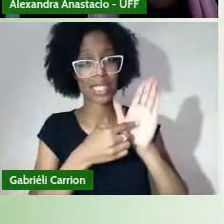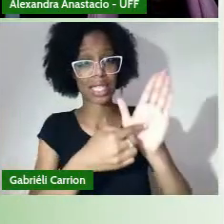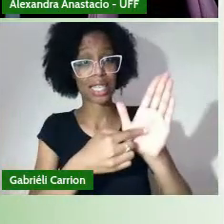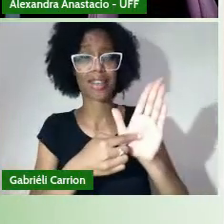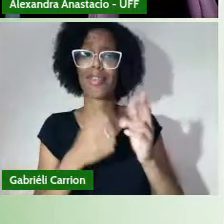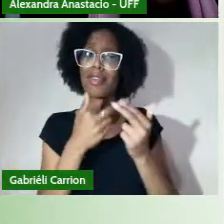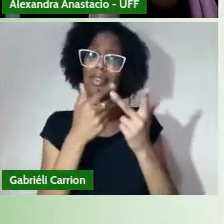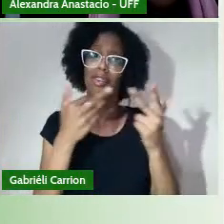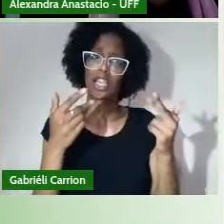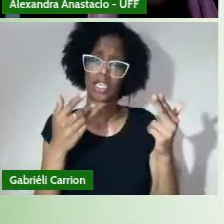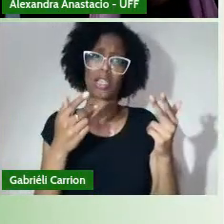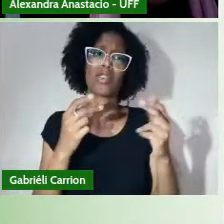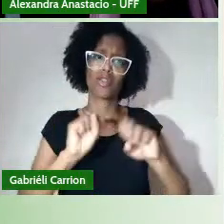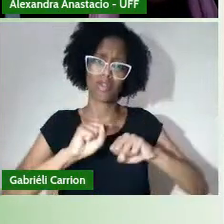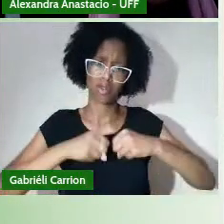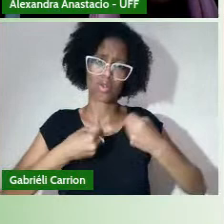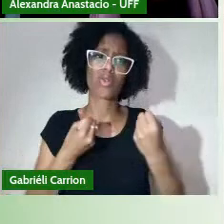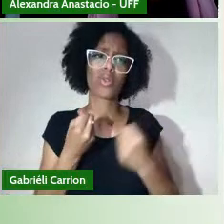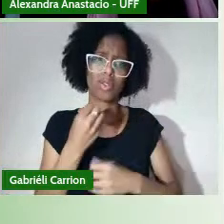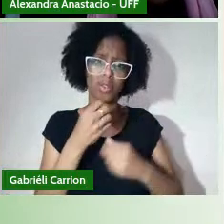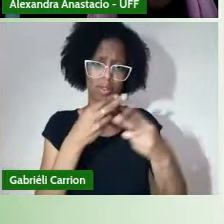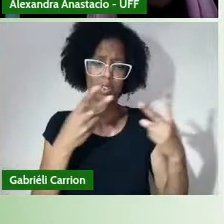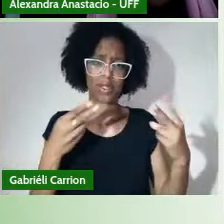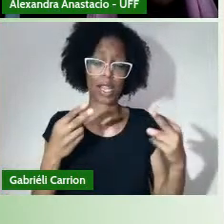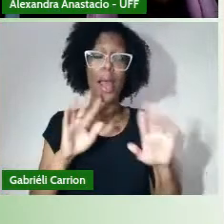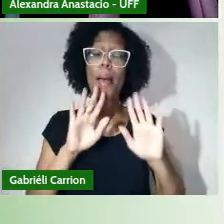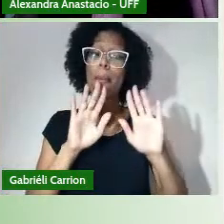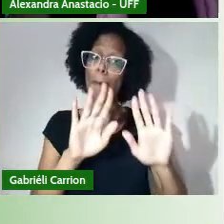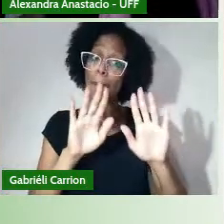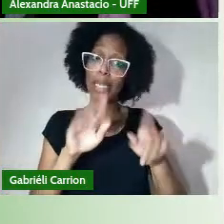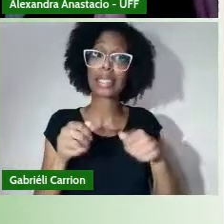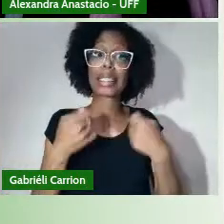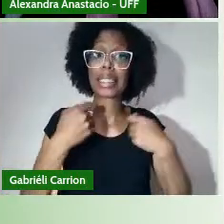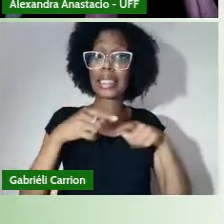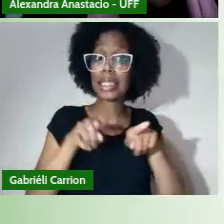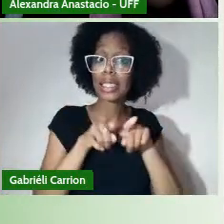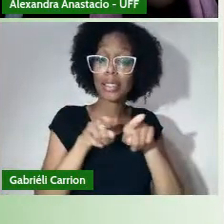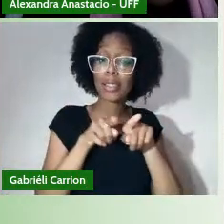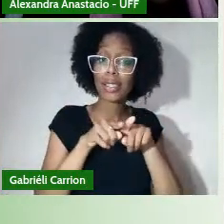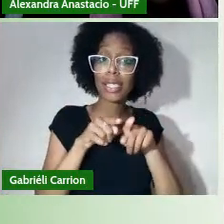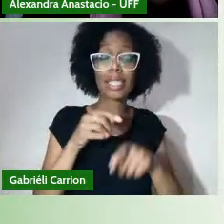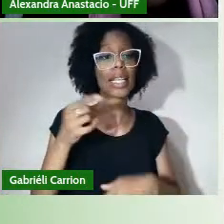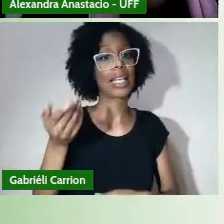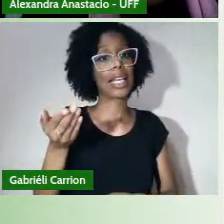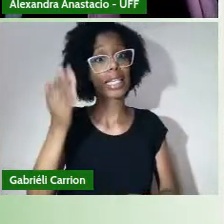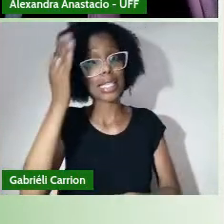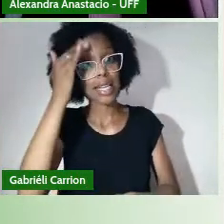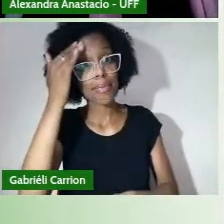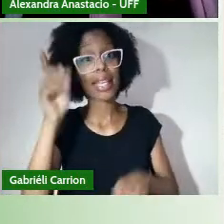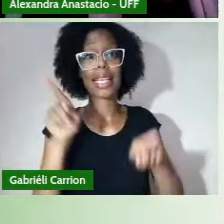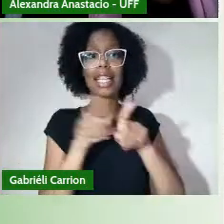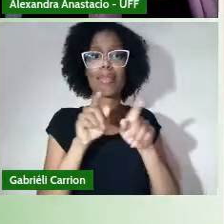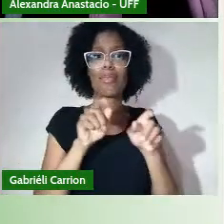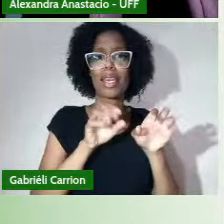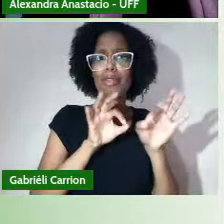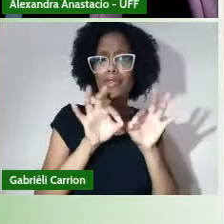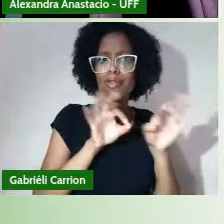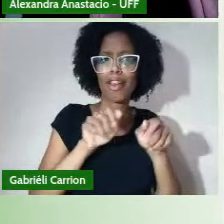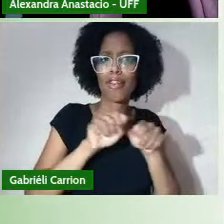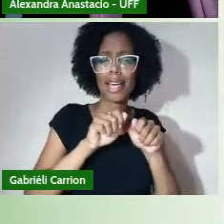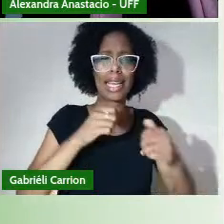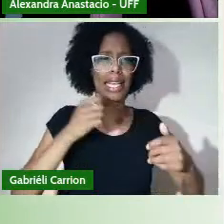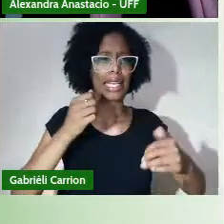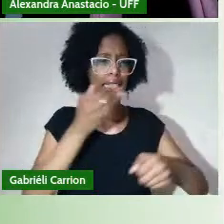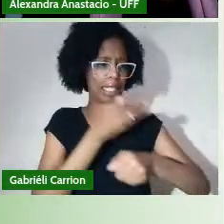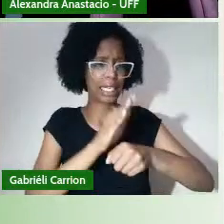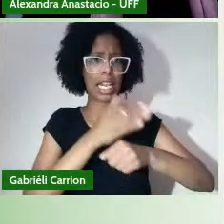seu potencial, a sua importância, a sua relevância. Mas, ao mesmo tempo, a gente tem que promover o saber fazer, né? O treinamento prático, a